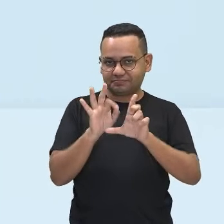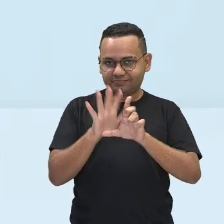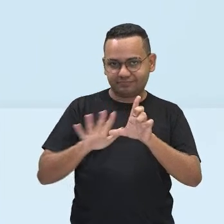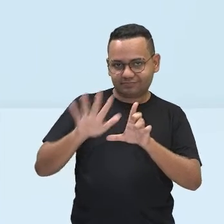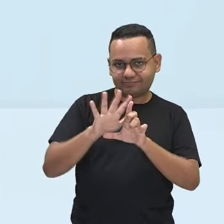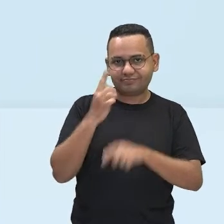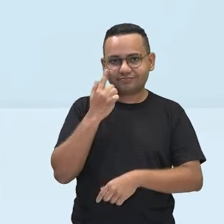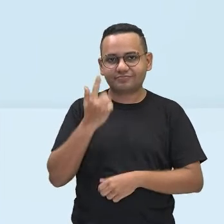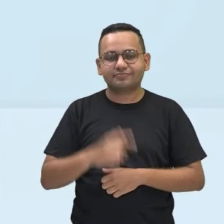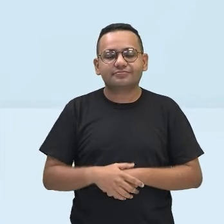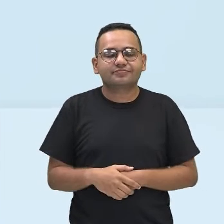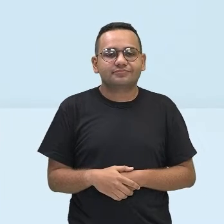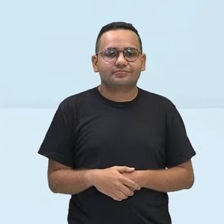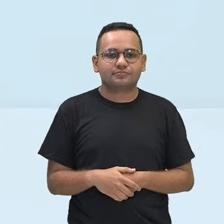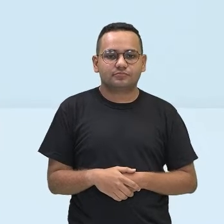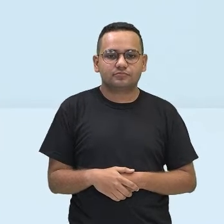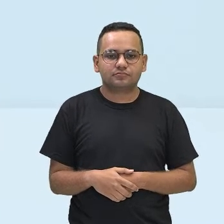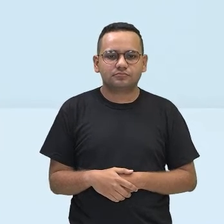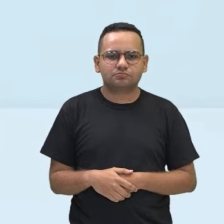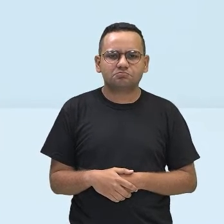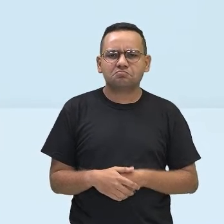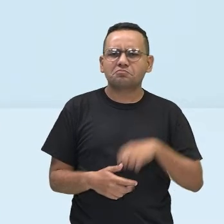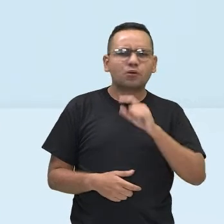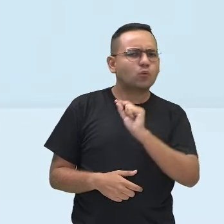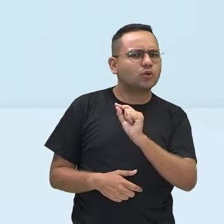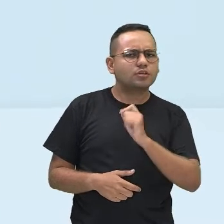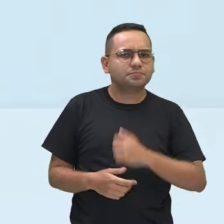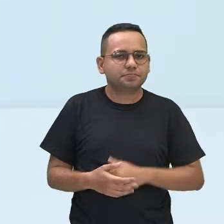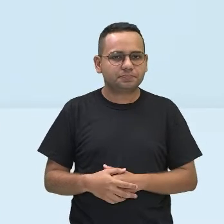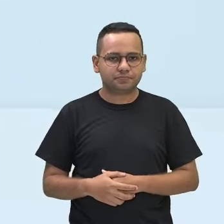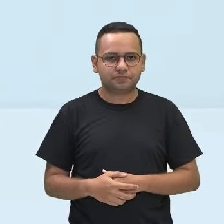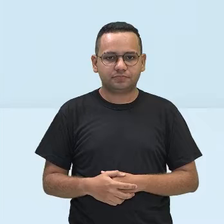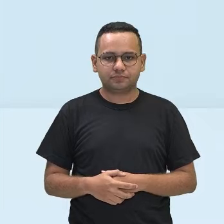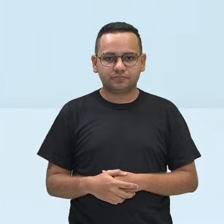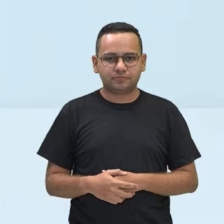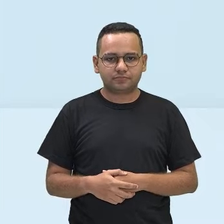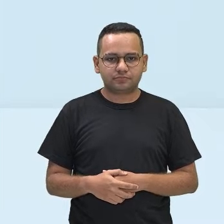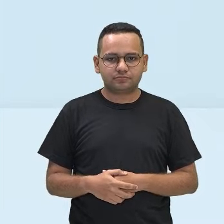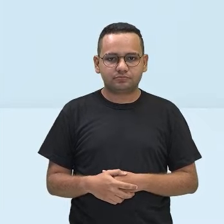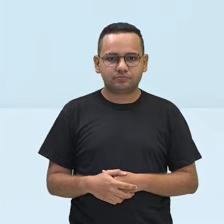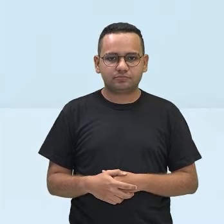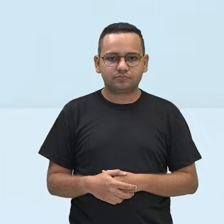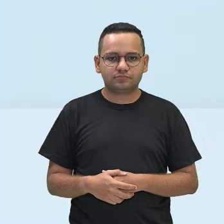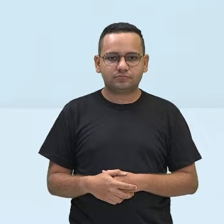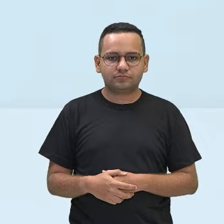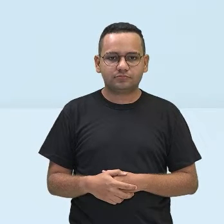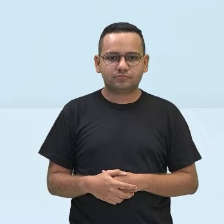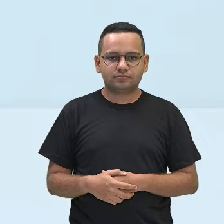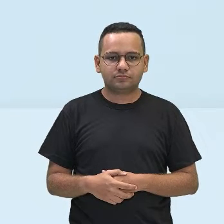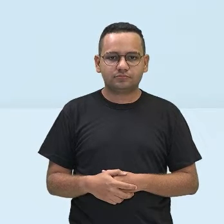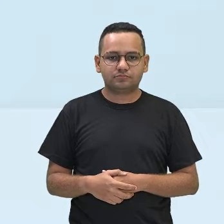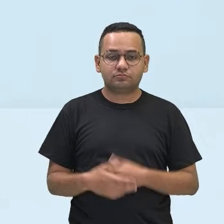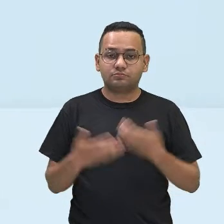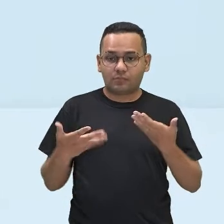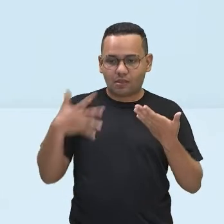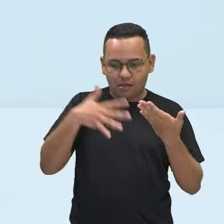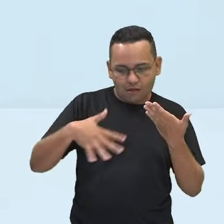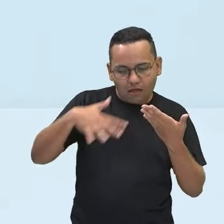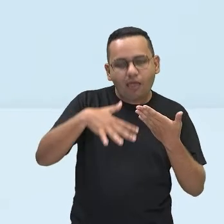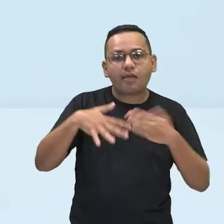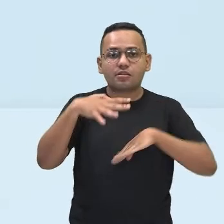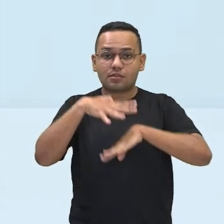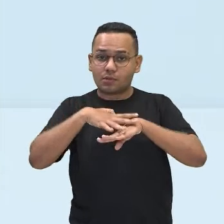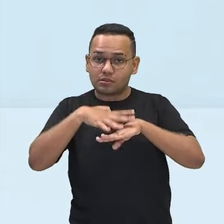estatística. E o que é estatística, professor? Podemos dizer que é uma área da matemática